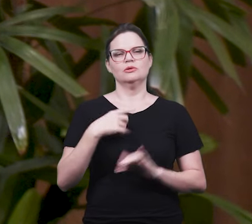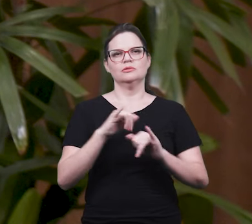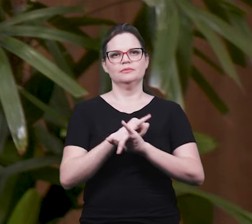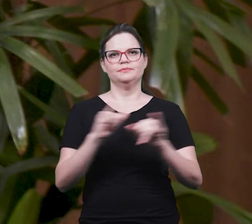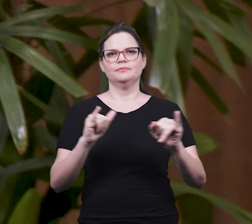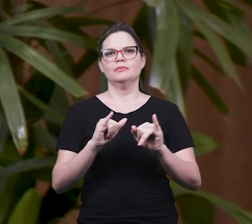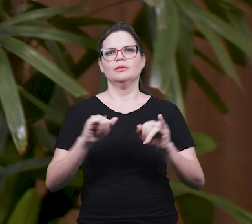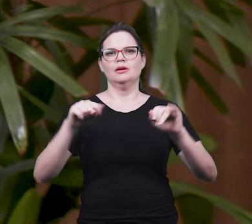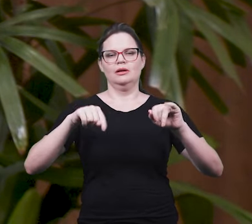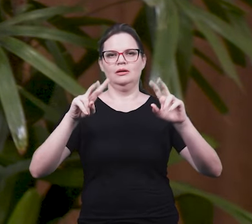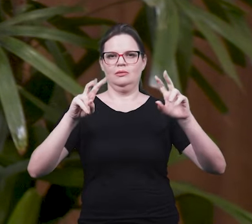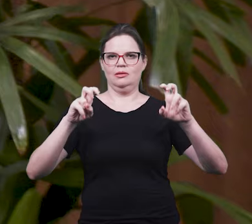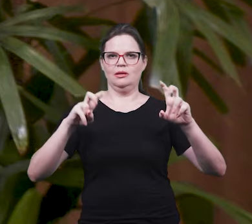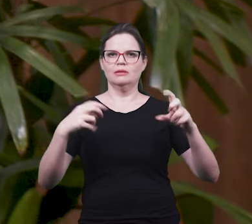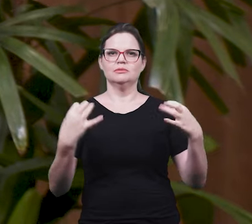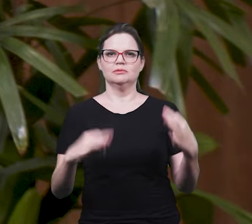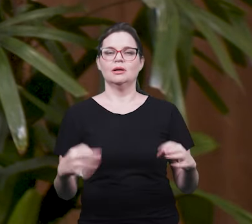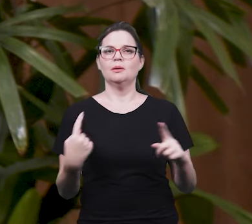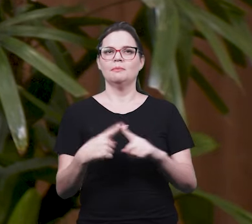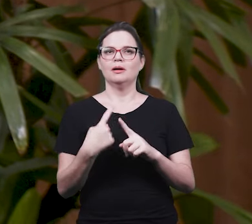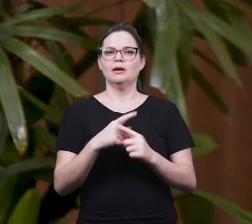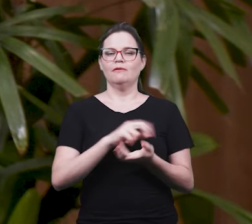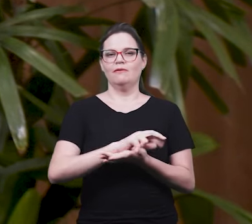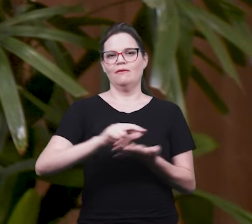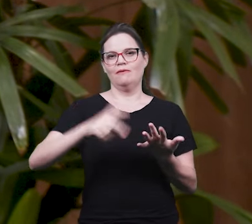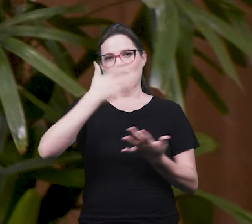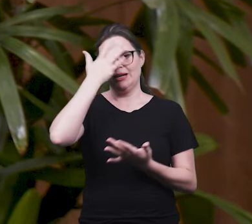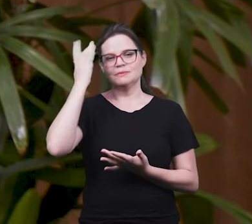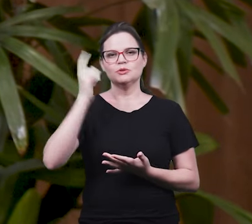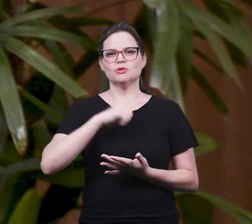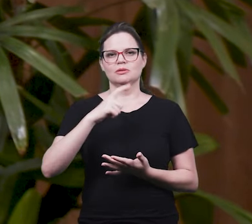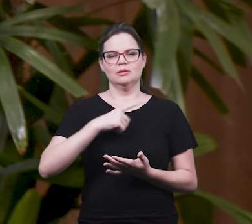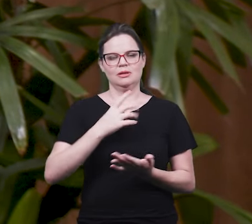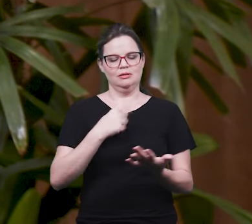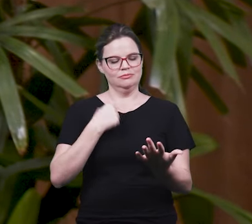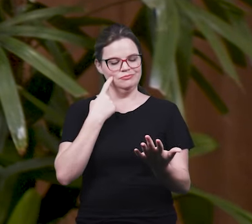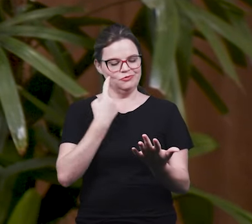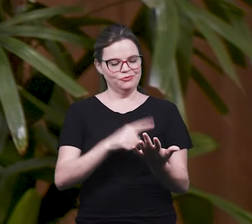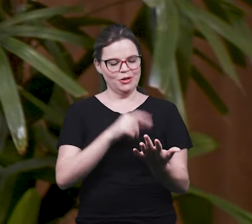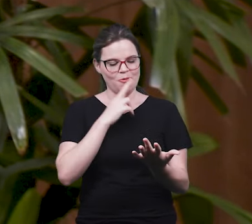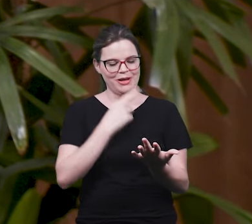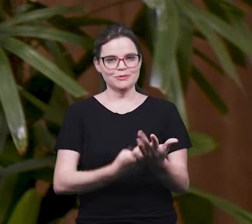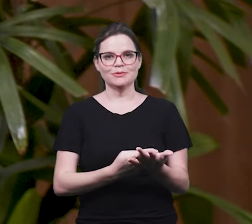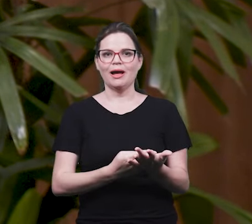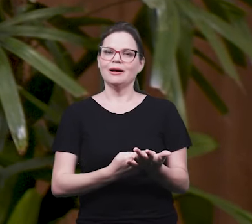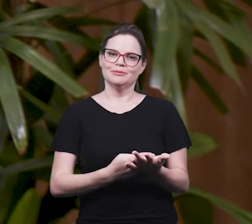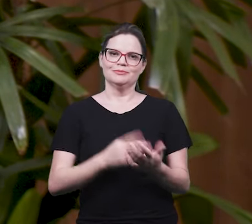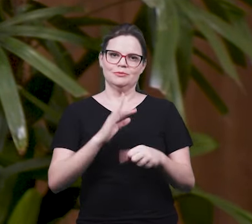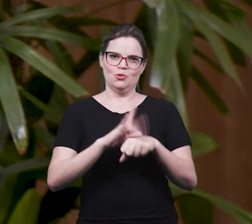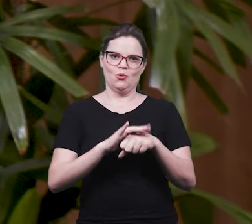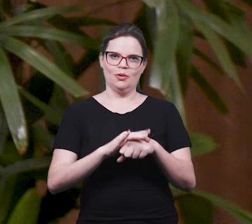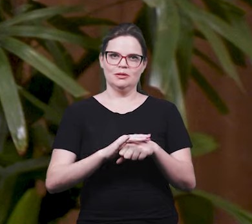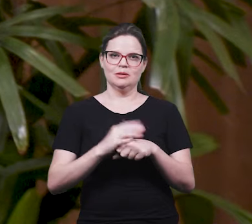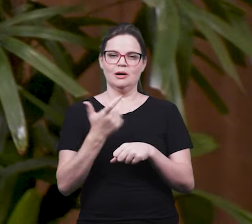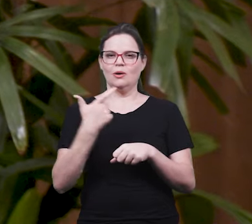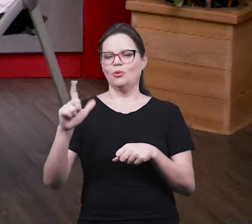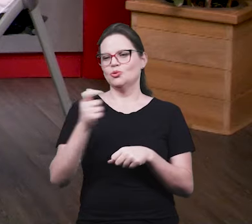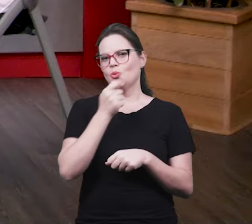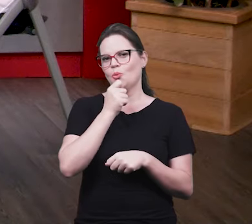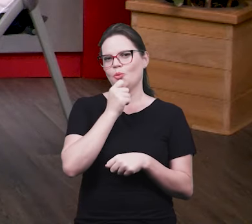esse tema aqui, né, Priscila? Porque muitas pessoas possuem o diagnóstico da doença e outras ainda não possuem,